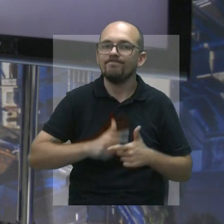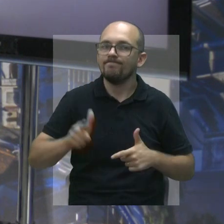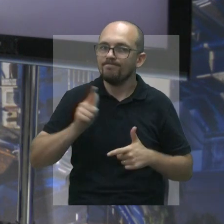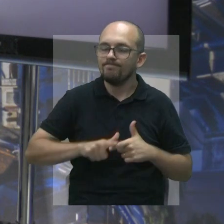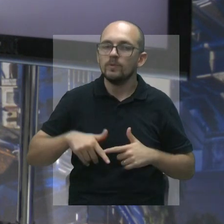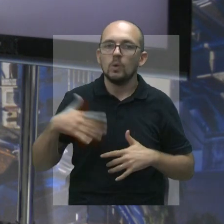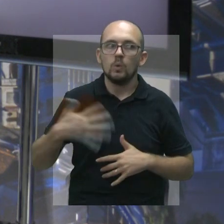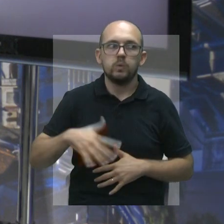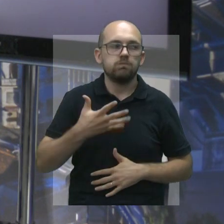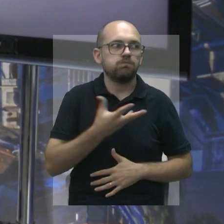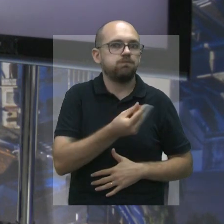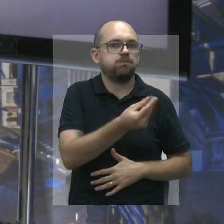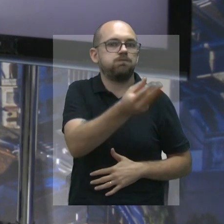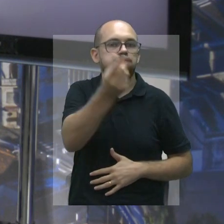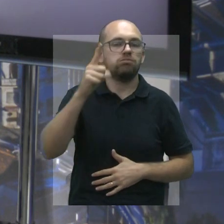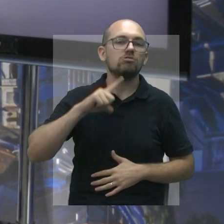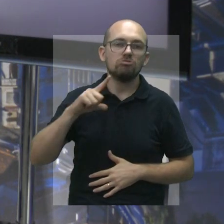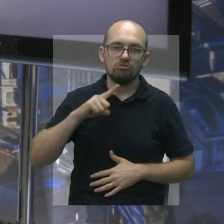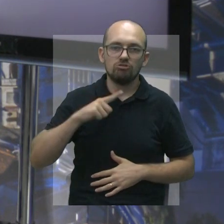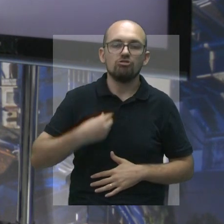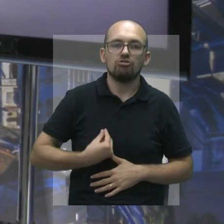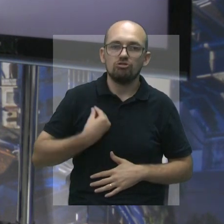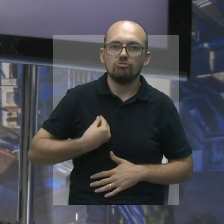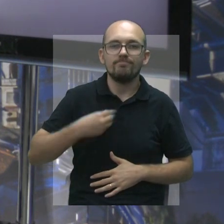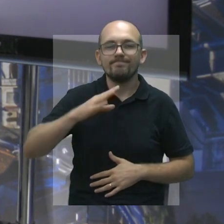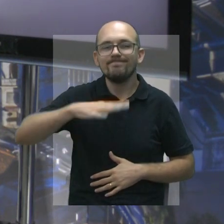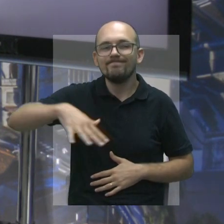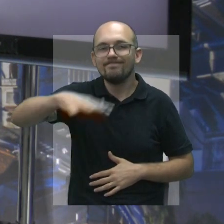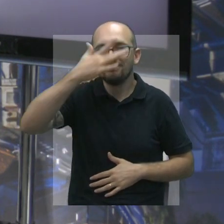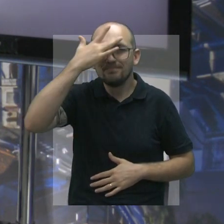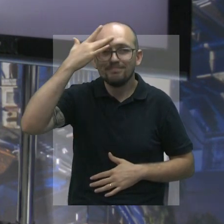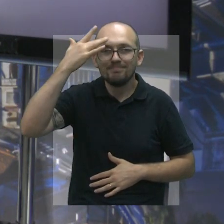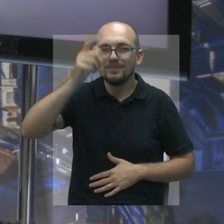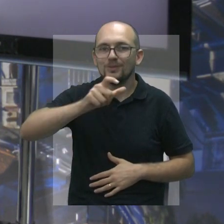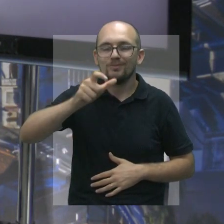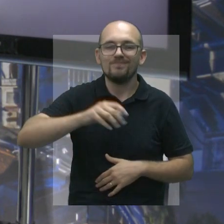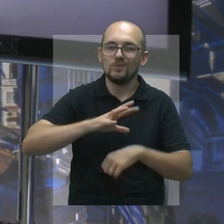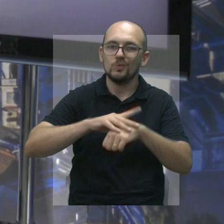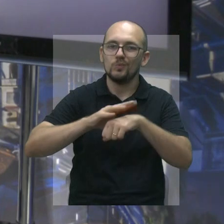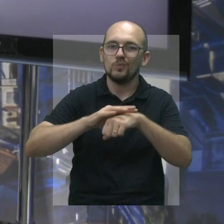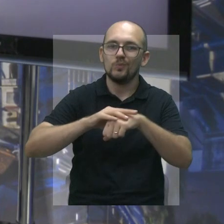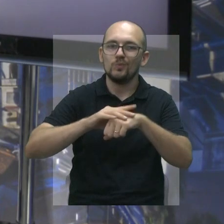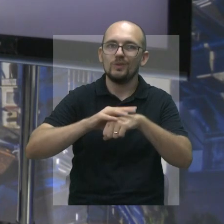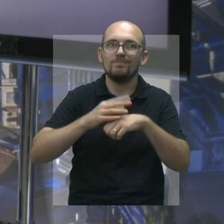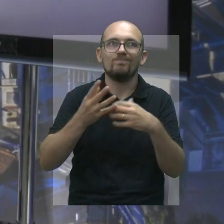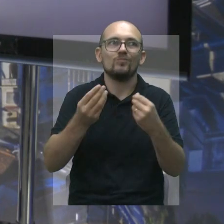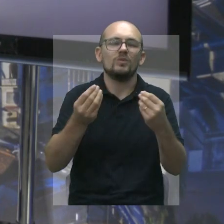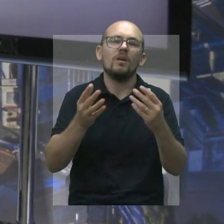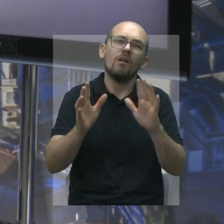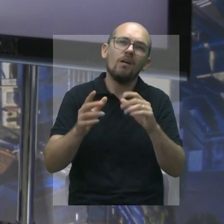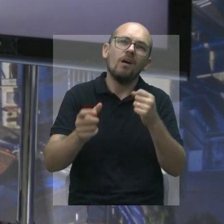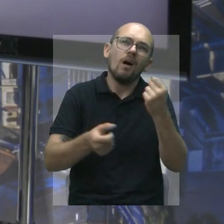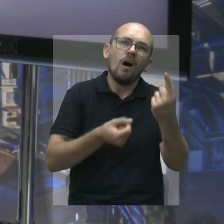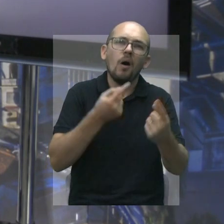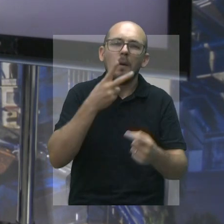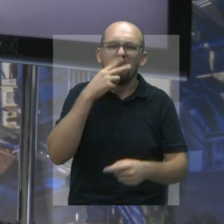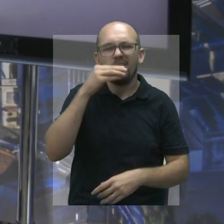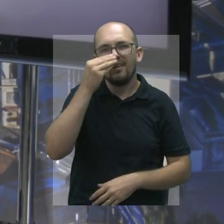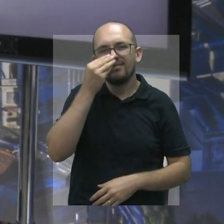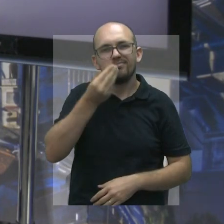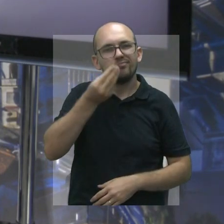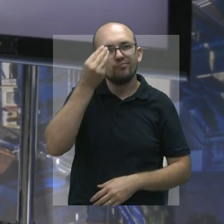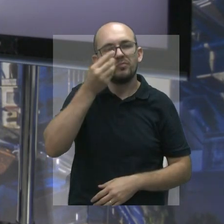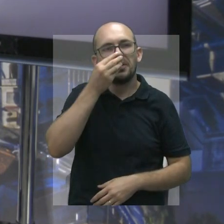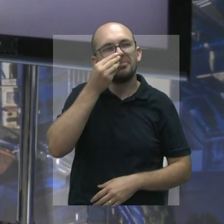muito comum entre as pessoas, né? Uma doença muito comum. Muitas vezes não é tratada como doença,